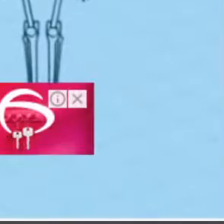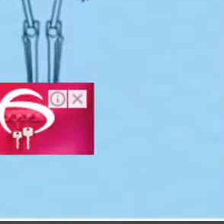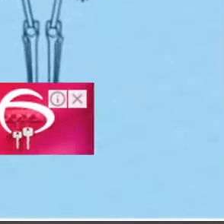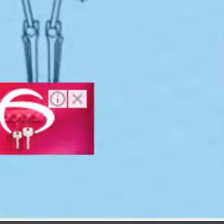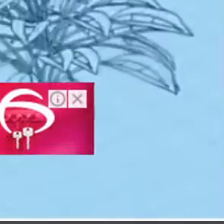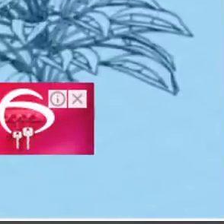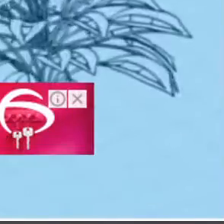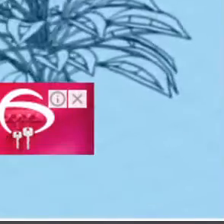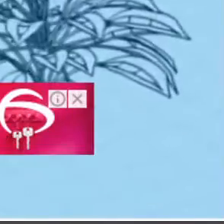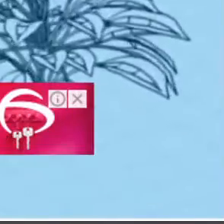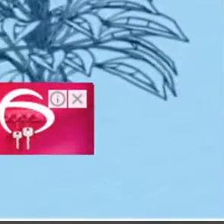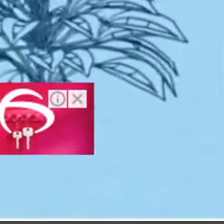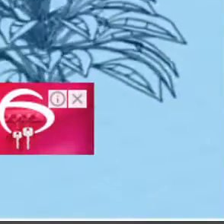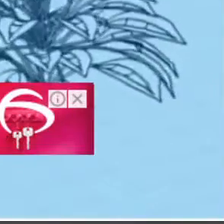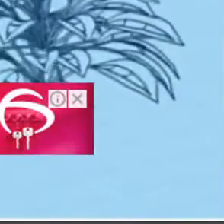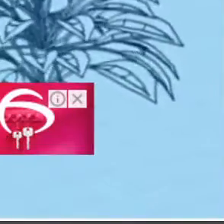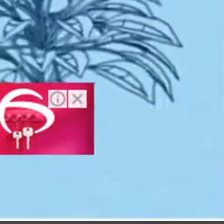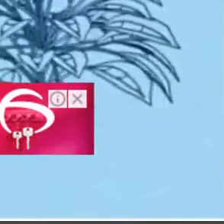aí